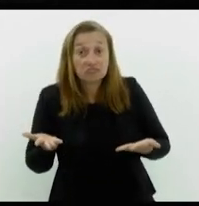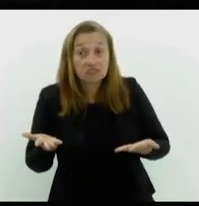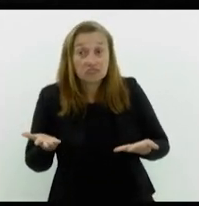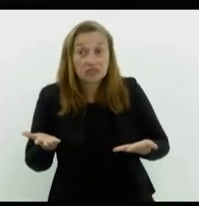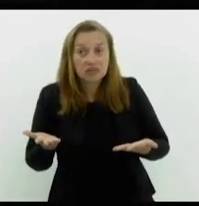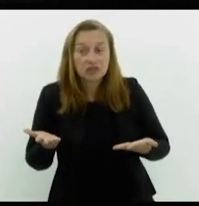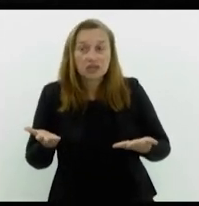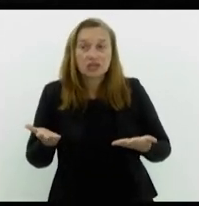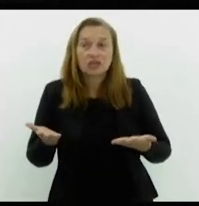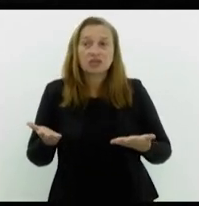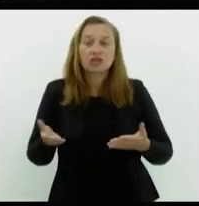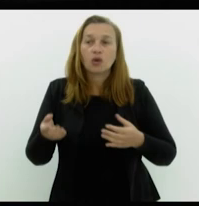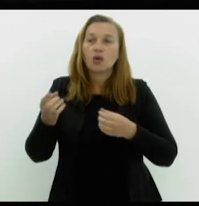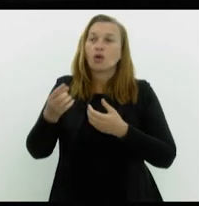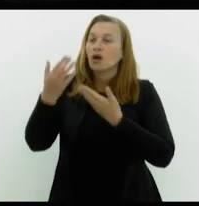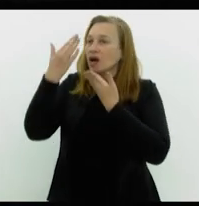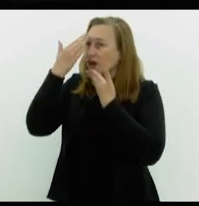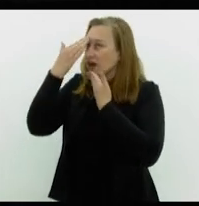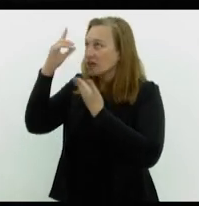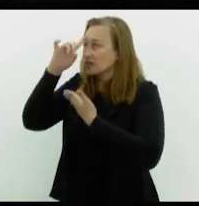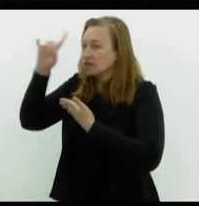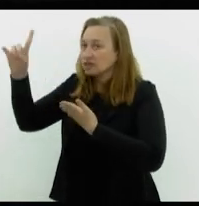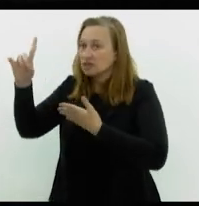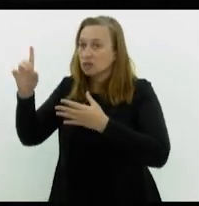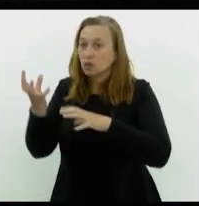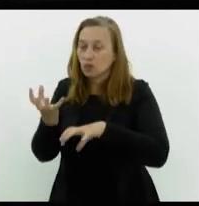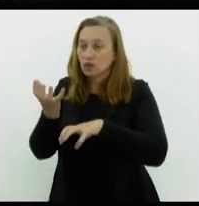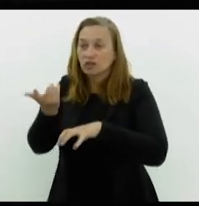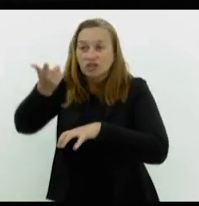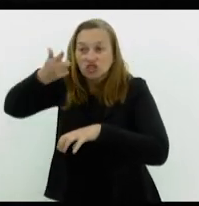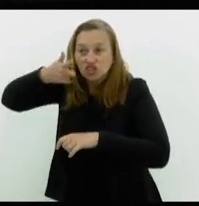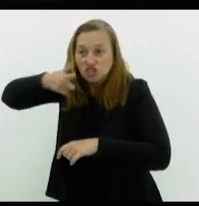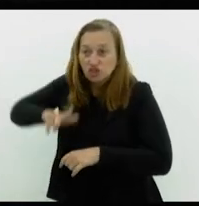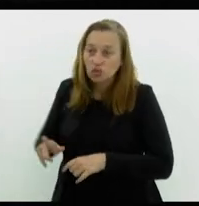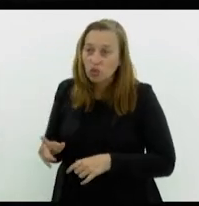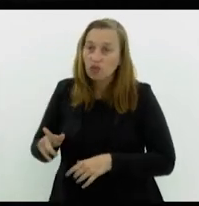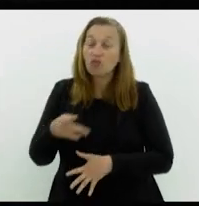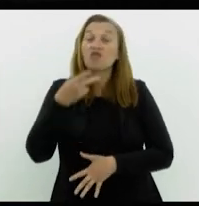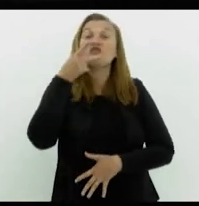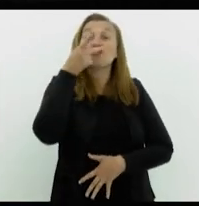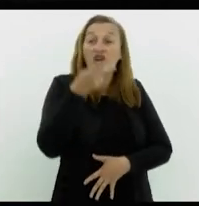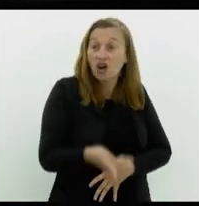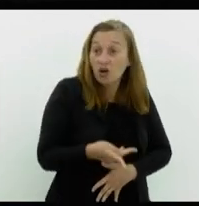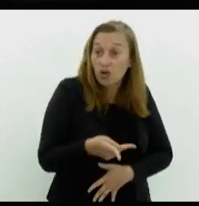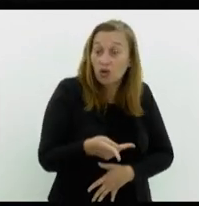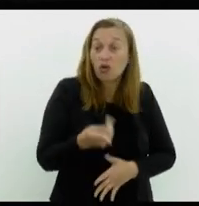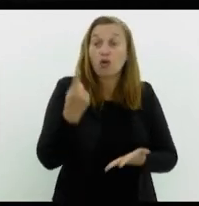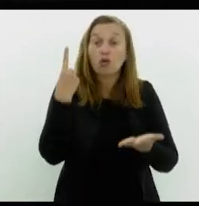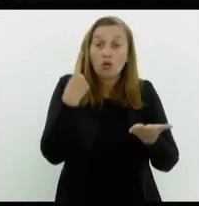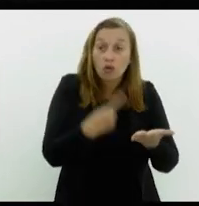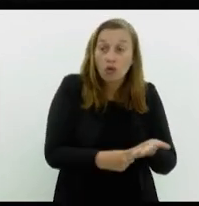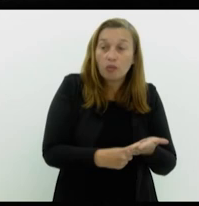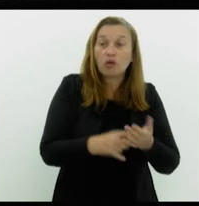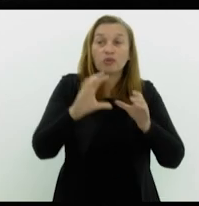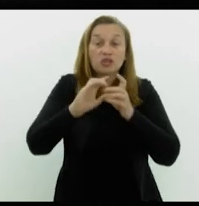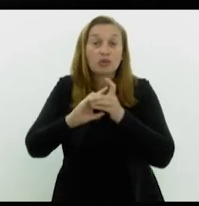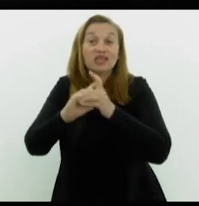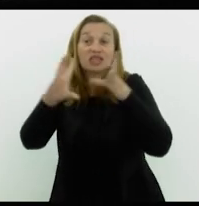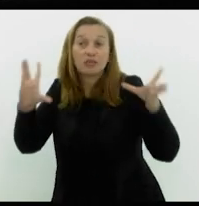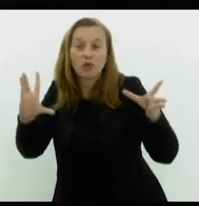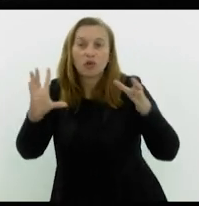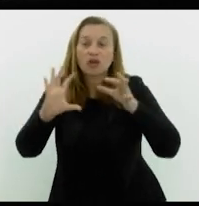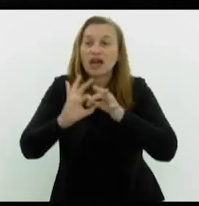E com a graça de Deus, o Congresso Nacional, mais uma vez, reafirmou o compromisso com a democracia,